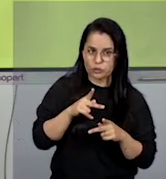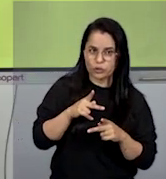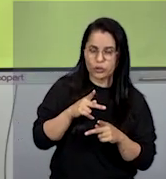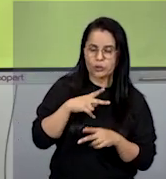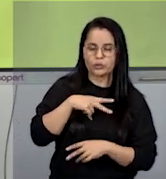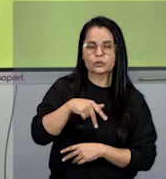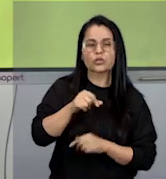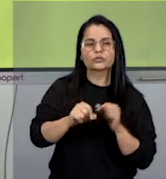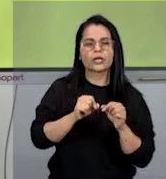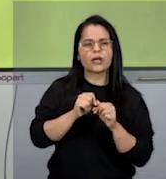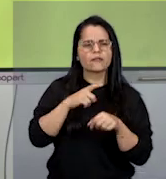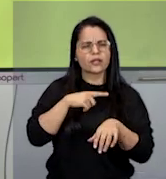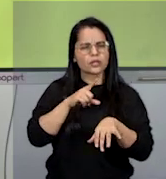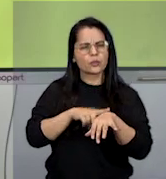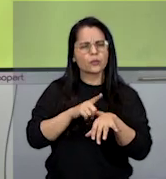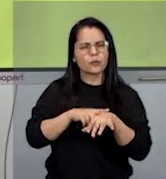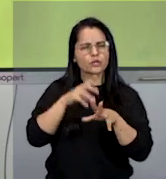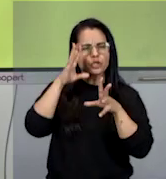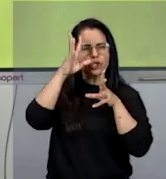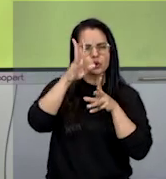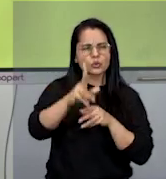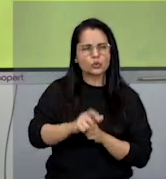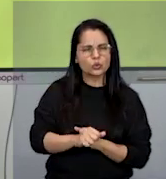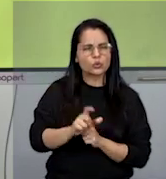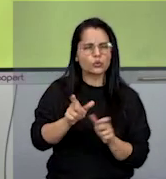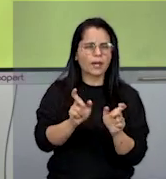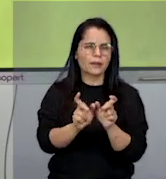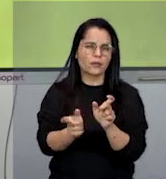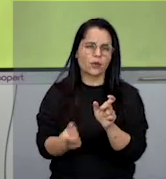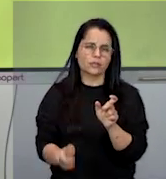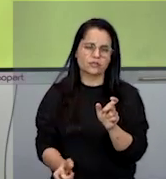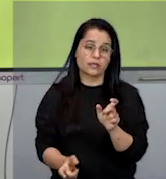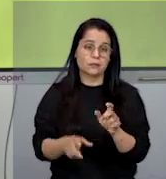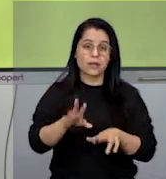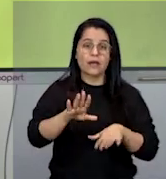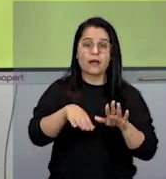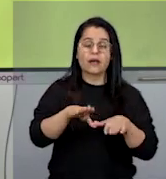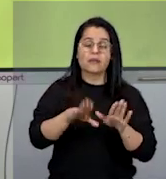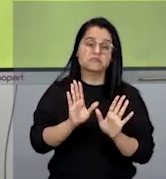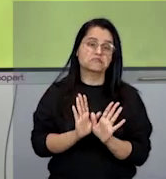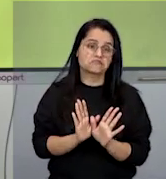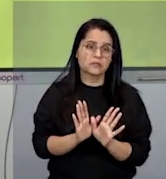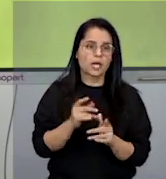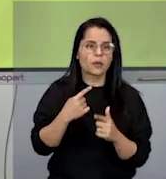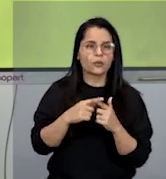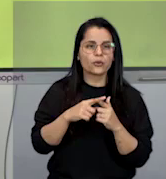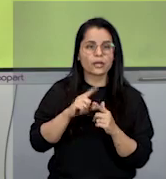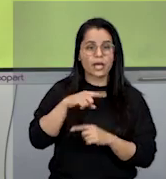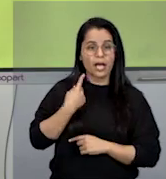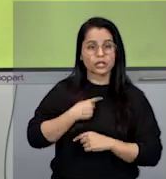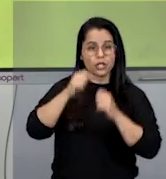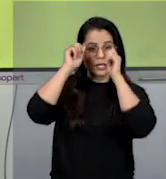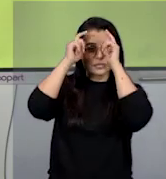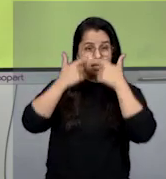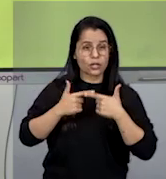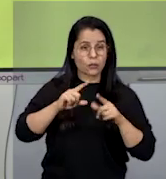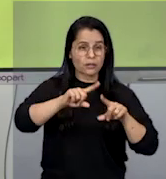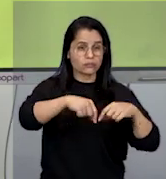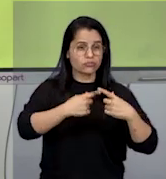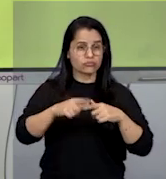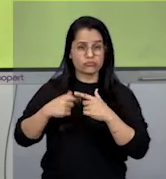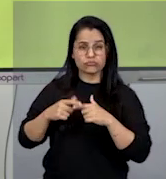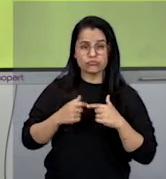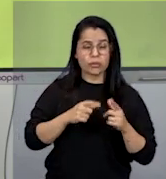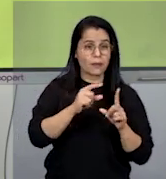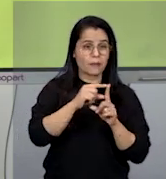portuguesa, vai chegar um momento que tudo vai virar polissemia, porque a nossa linguagem tem pegado